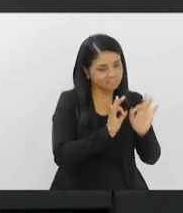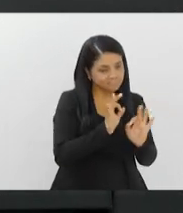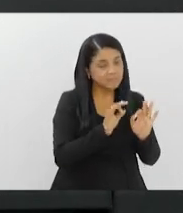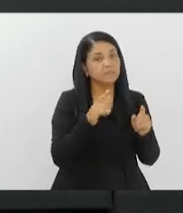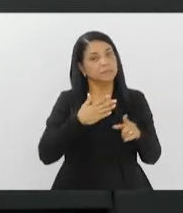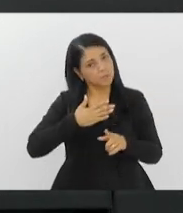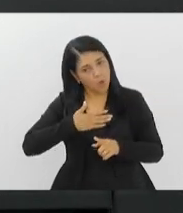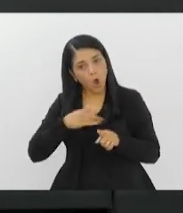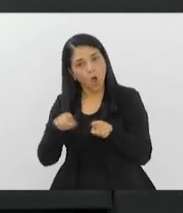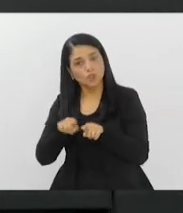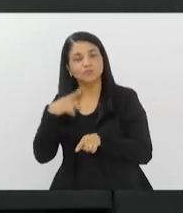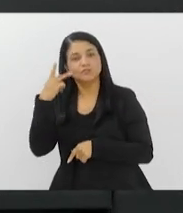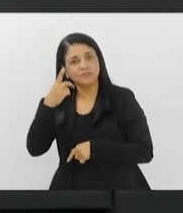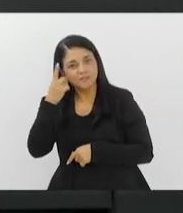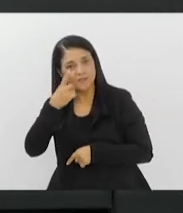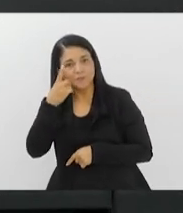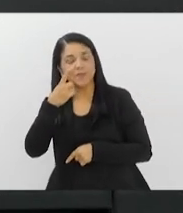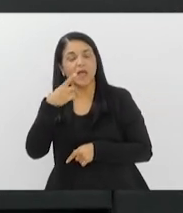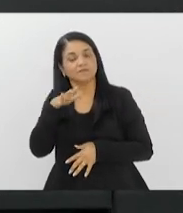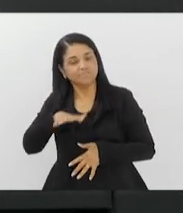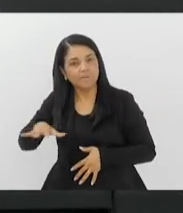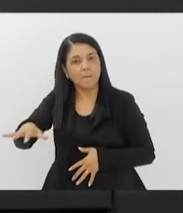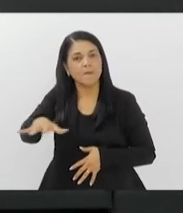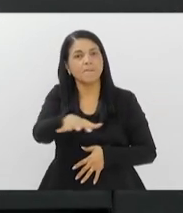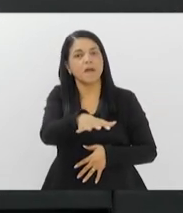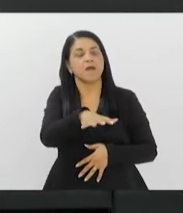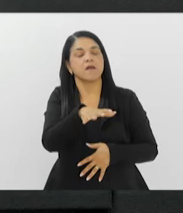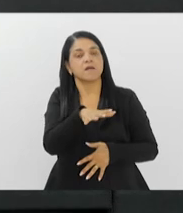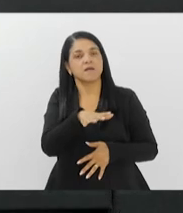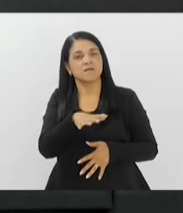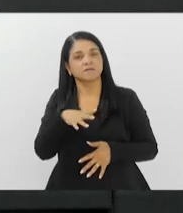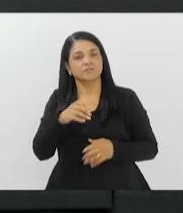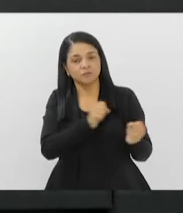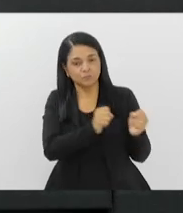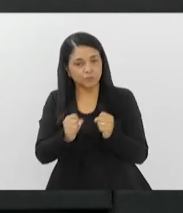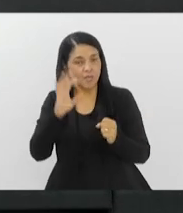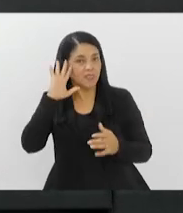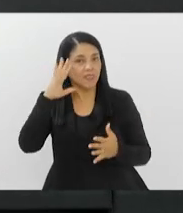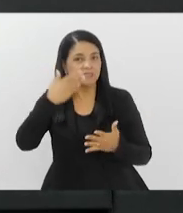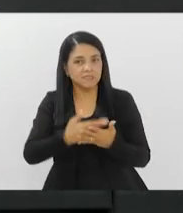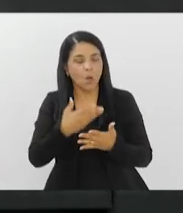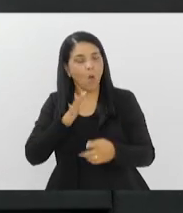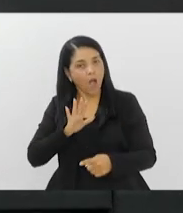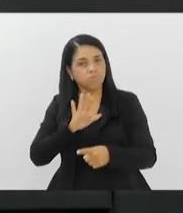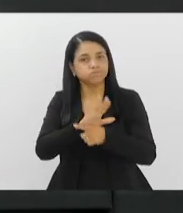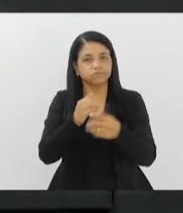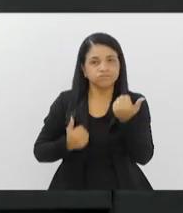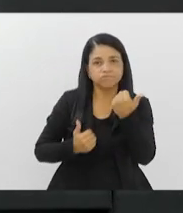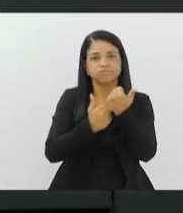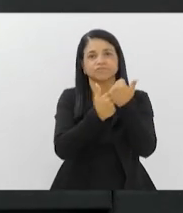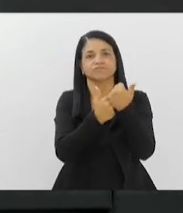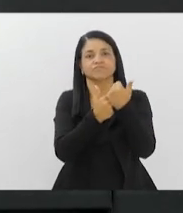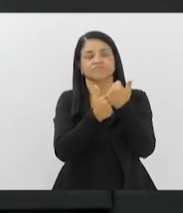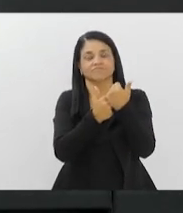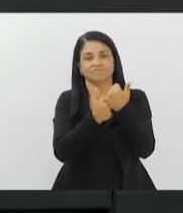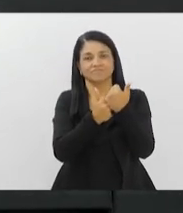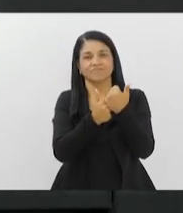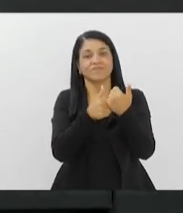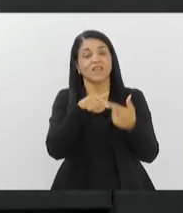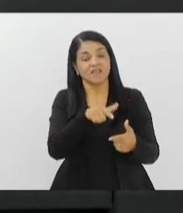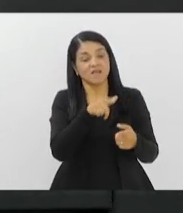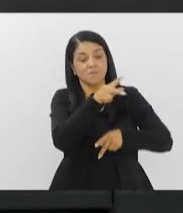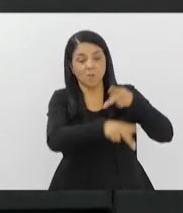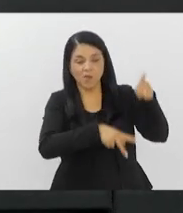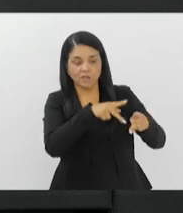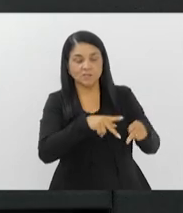também gosto de ser deputada e estar nos espaços de poder e de decisão, contribuindo com aqueles que nos